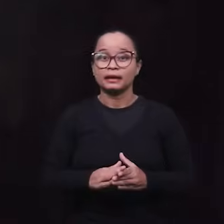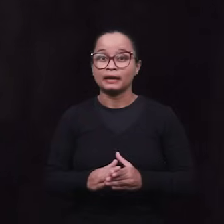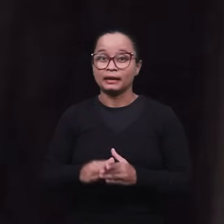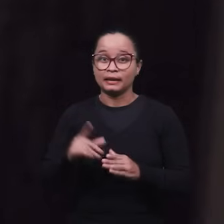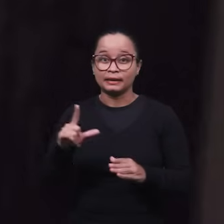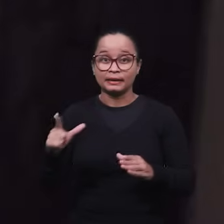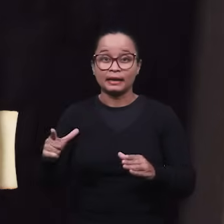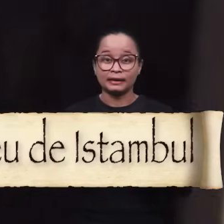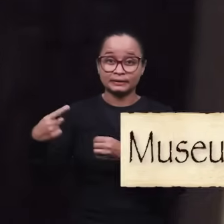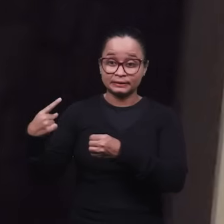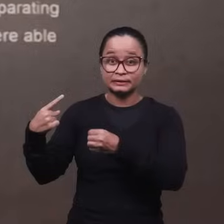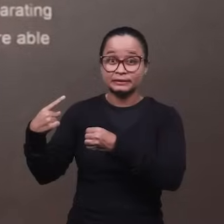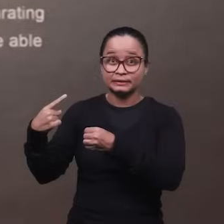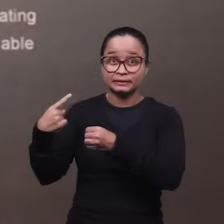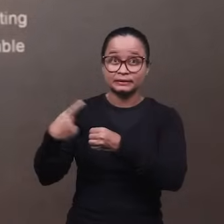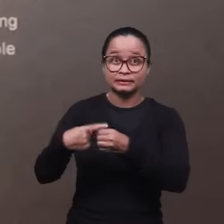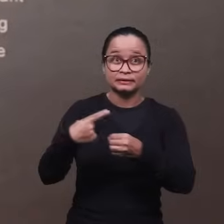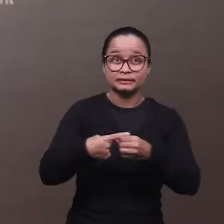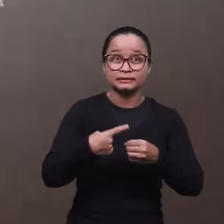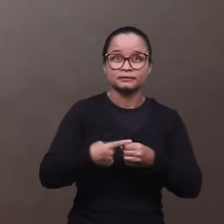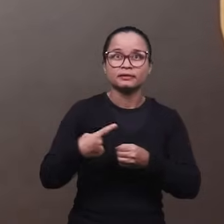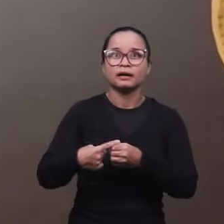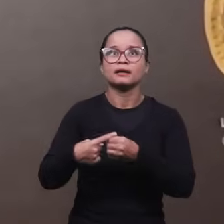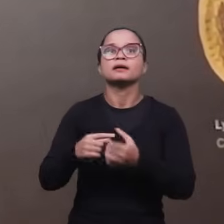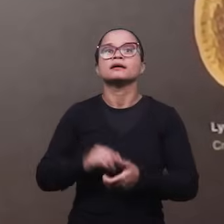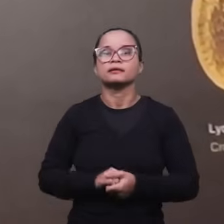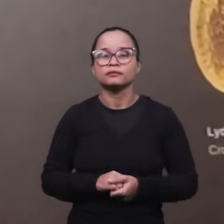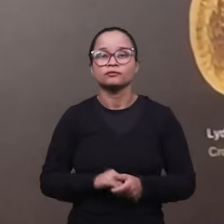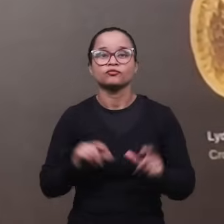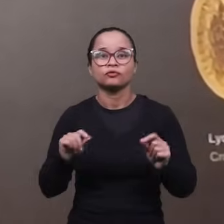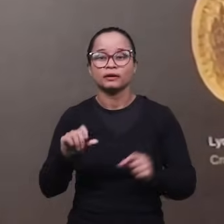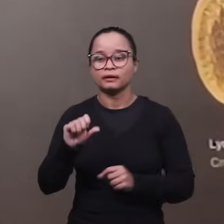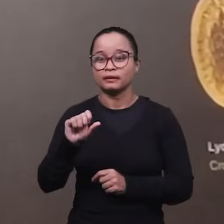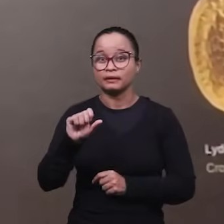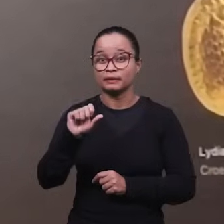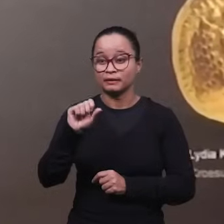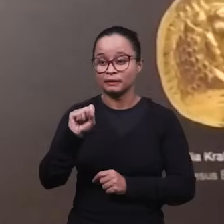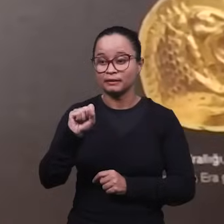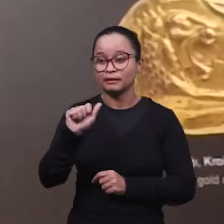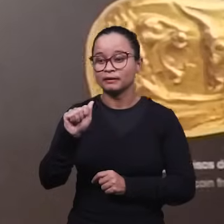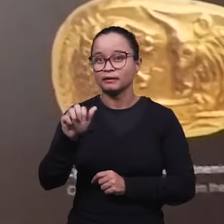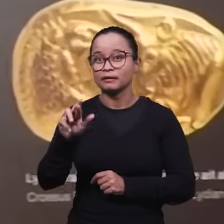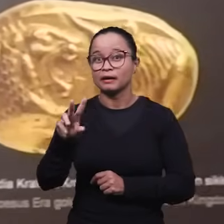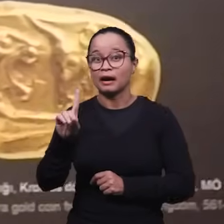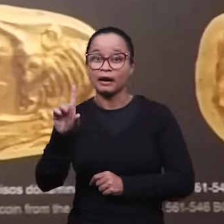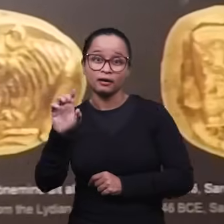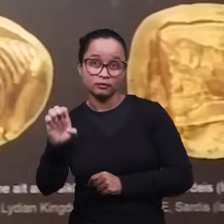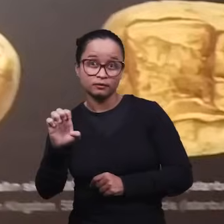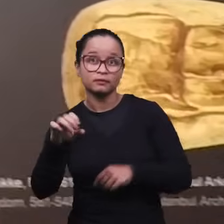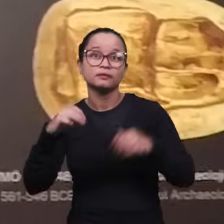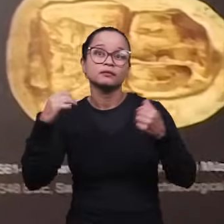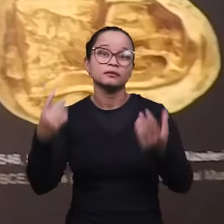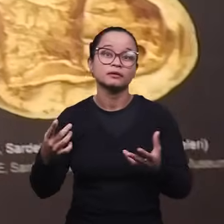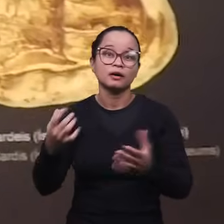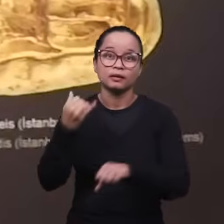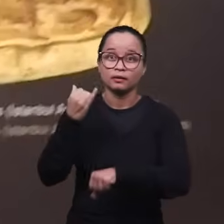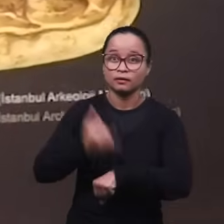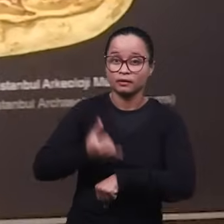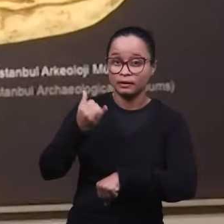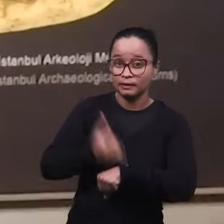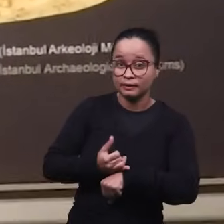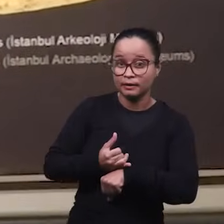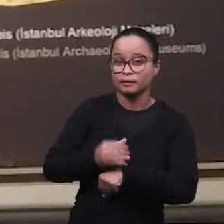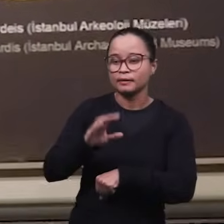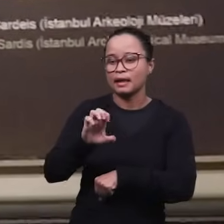Sardes, capital do reino da Lídia. Elas eram de um metal chamado